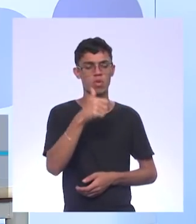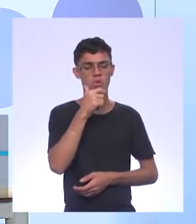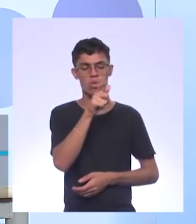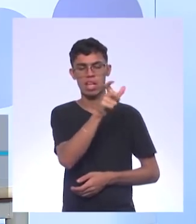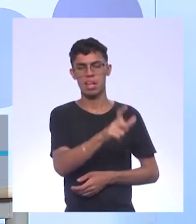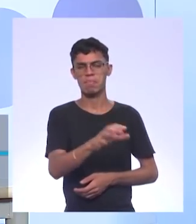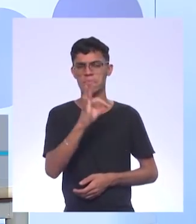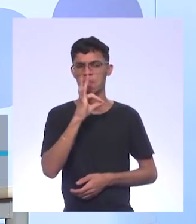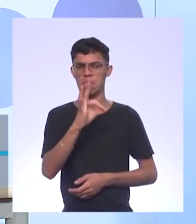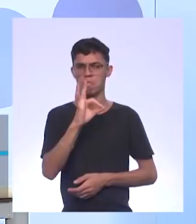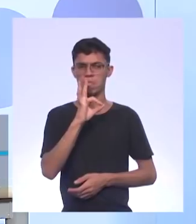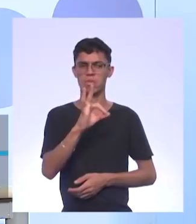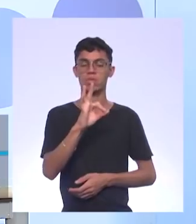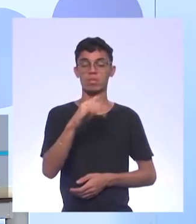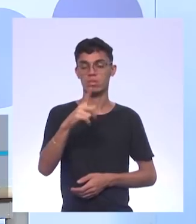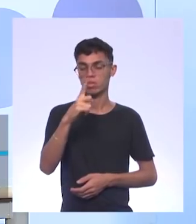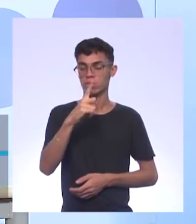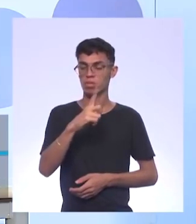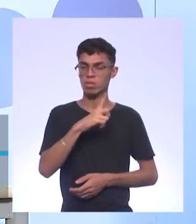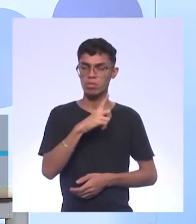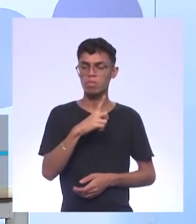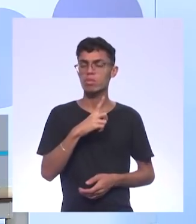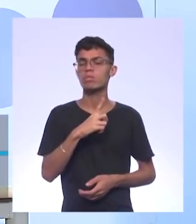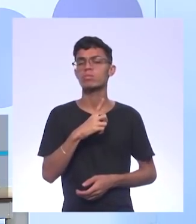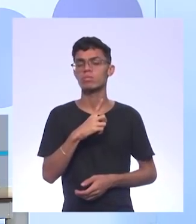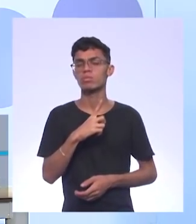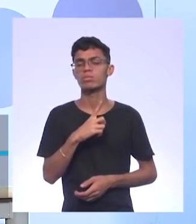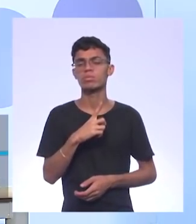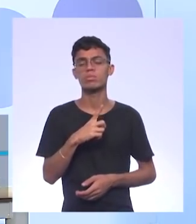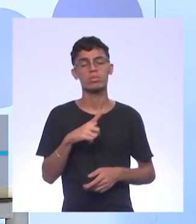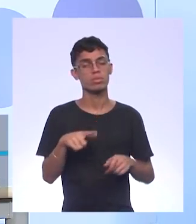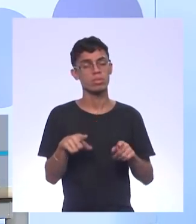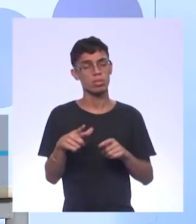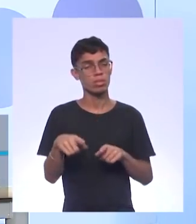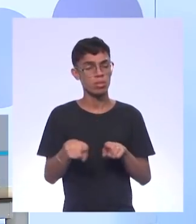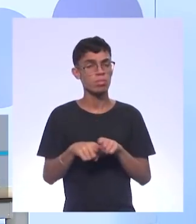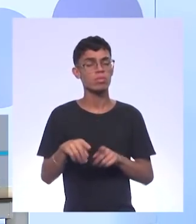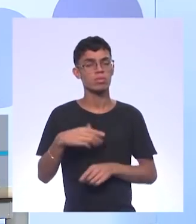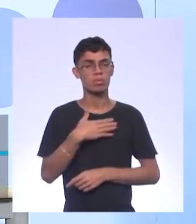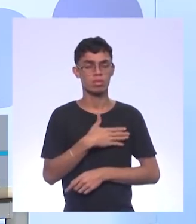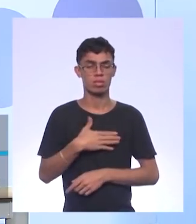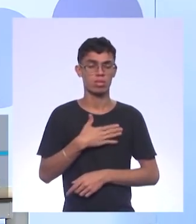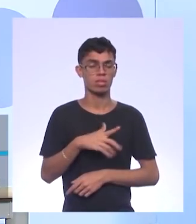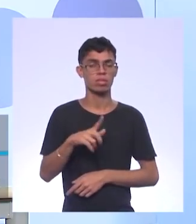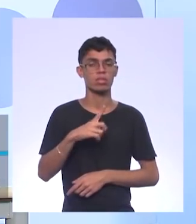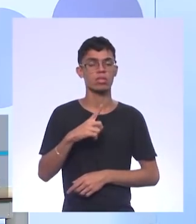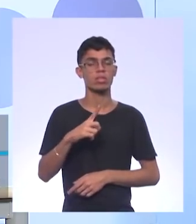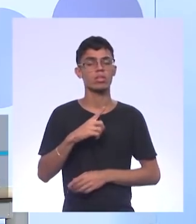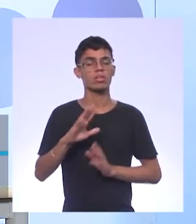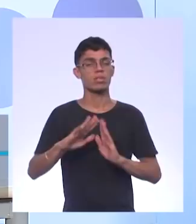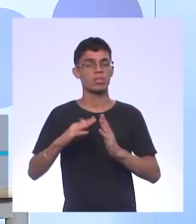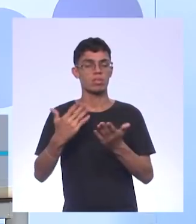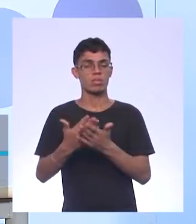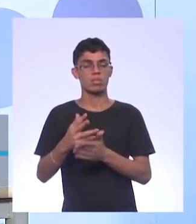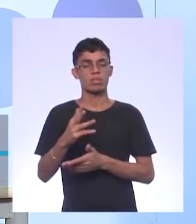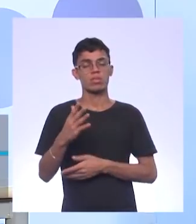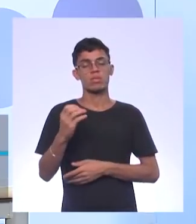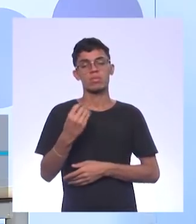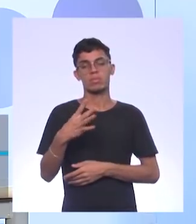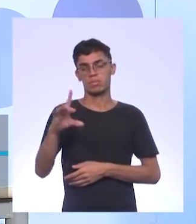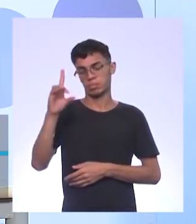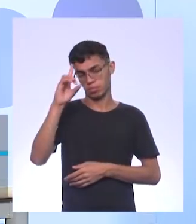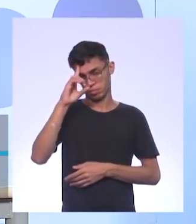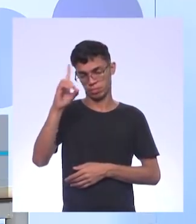bastante a aula aqui viu gente teve temos aqui a professora Cristiane não falou de que escola que é né Ela disse assim Bom dia